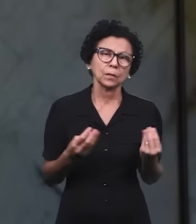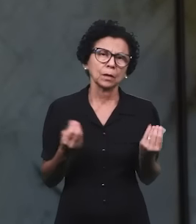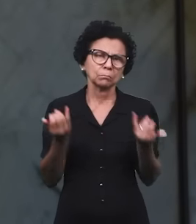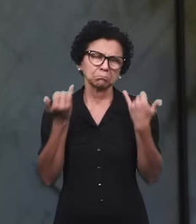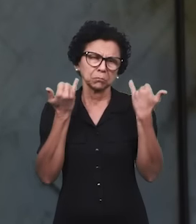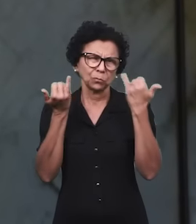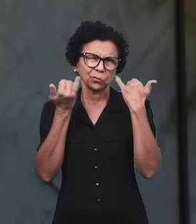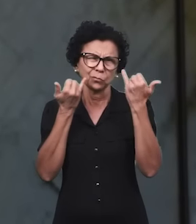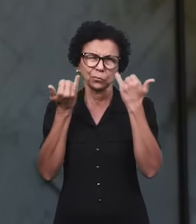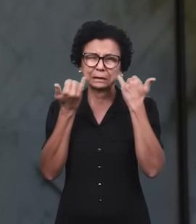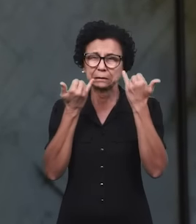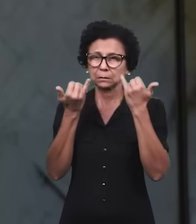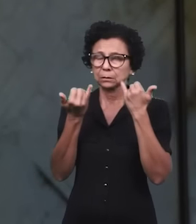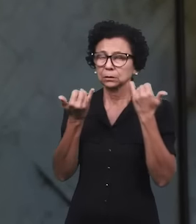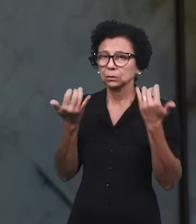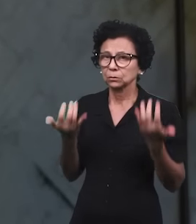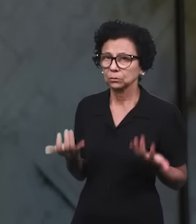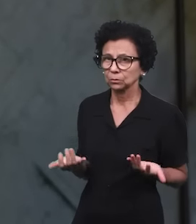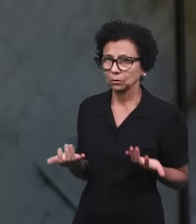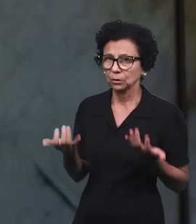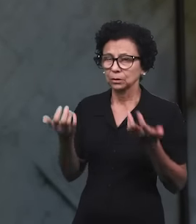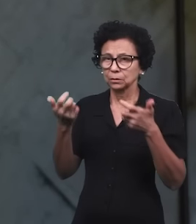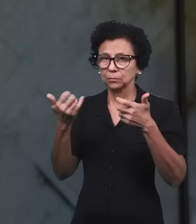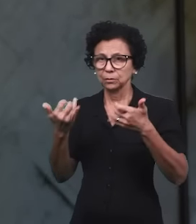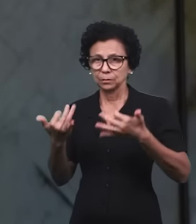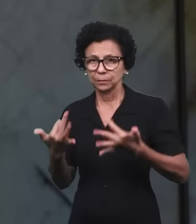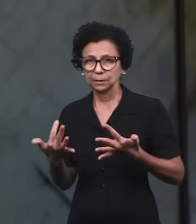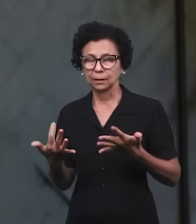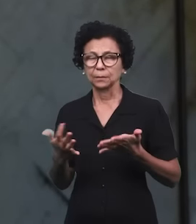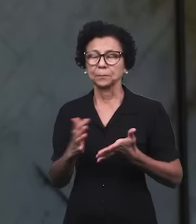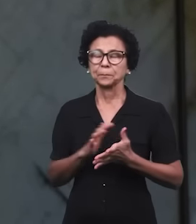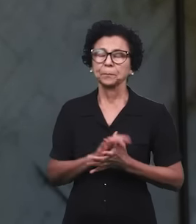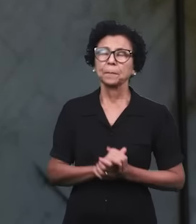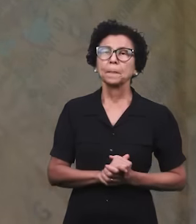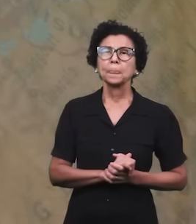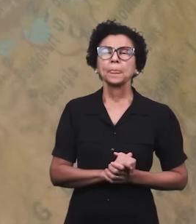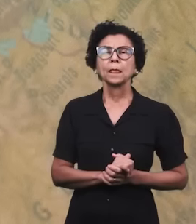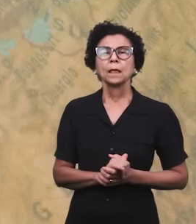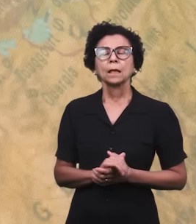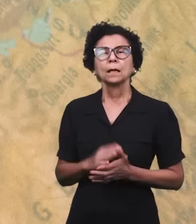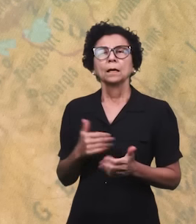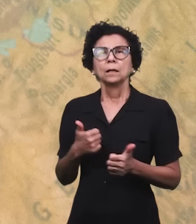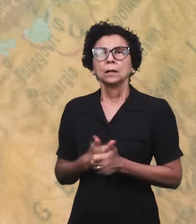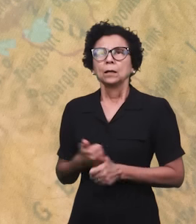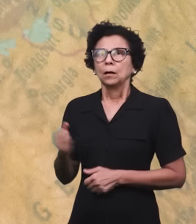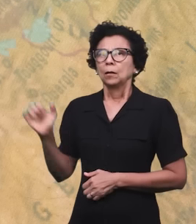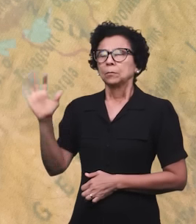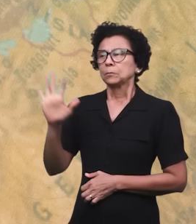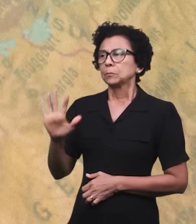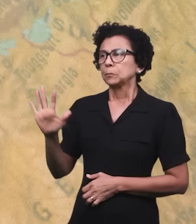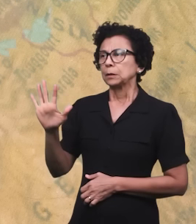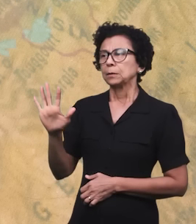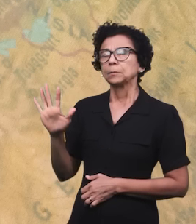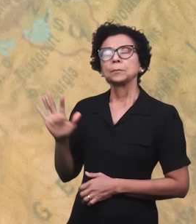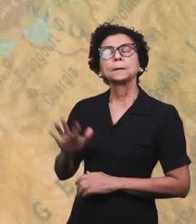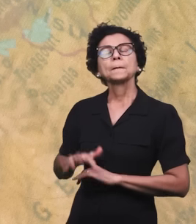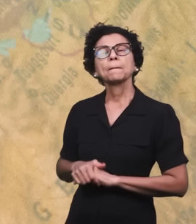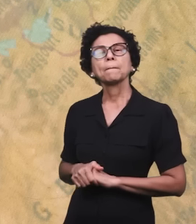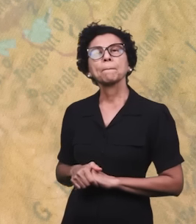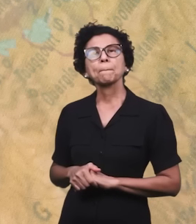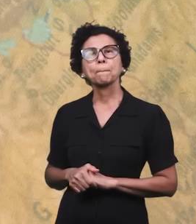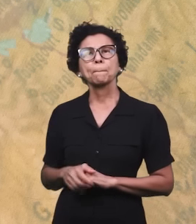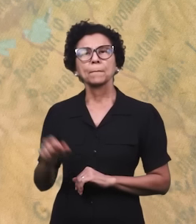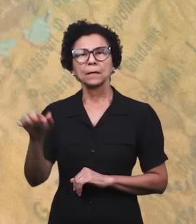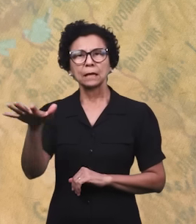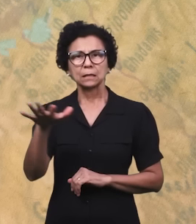muitas informações que serão trazidas ao longo do episódio. Nós podemos até acompanhar aqui no mapa, nós temos